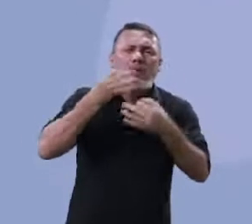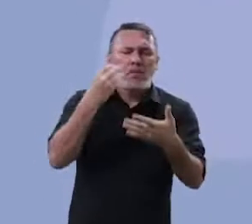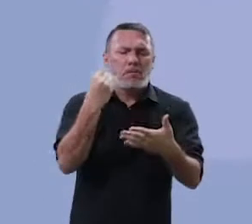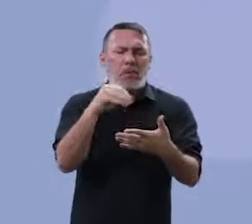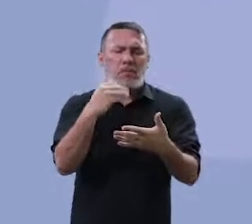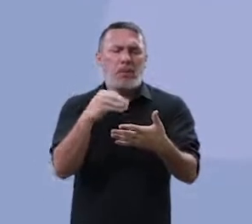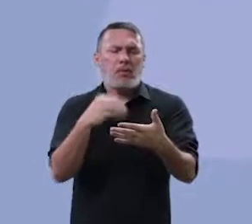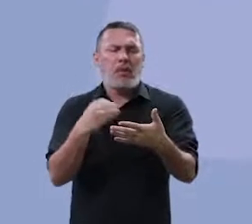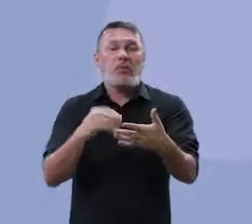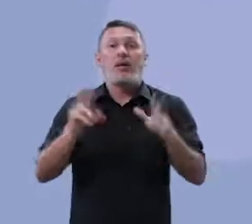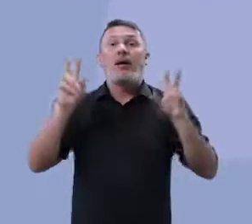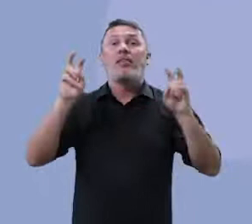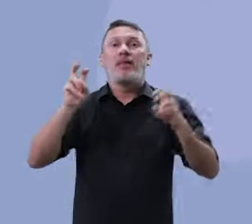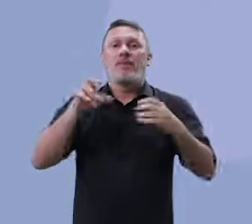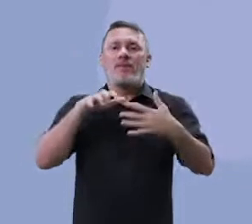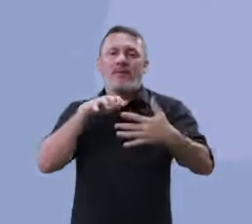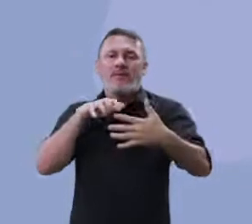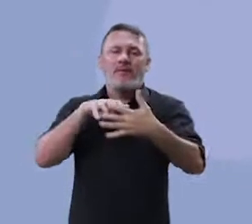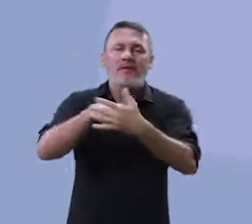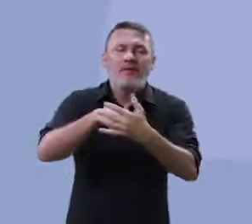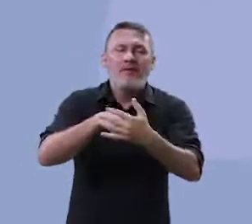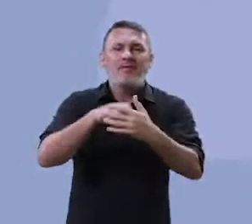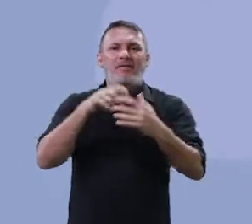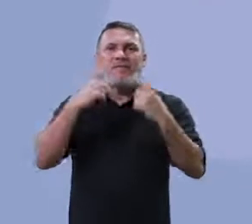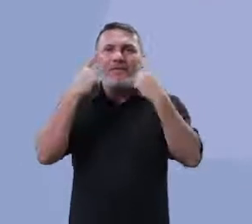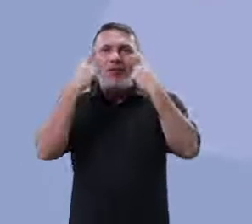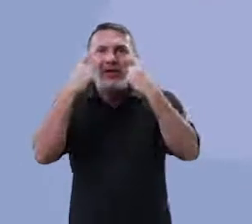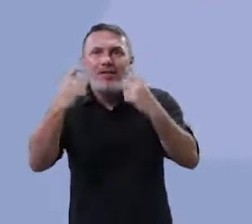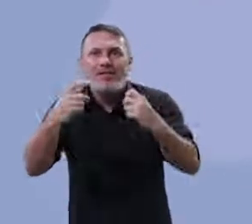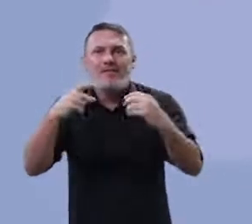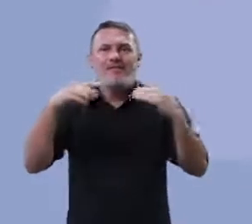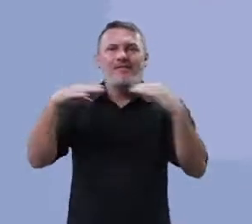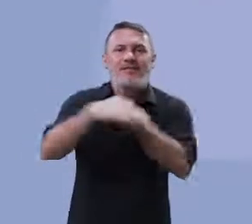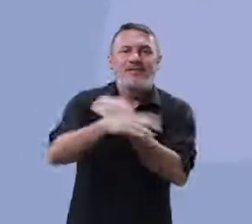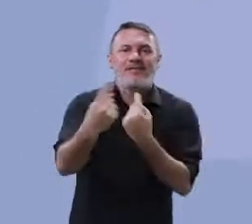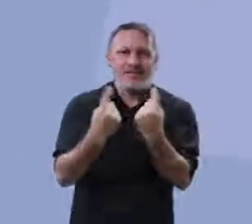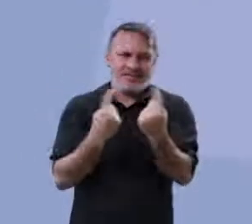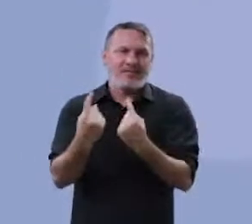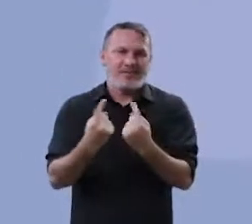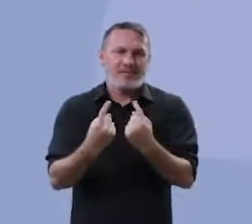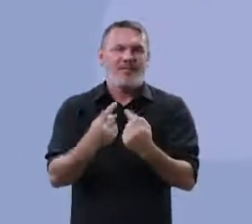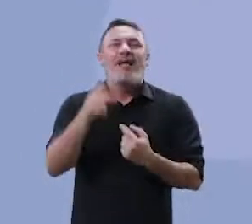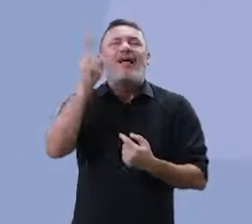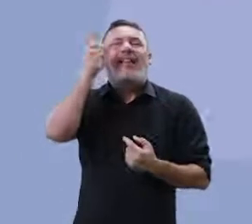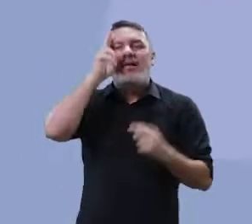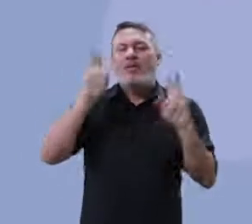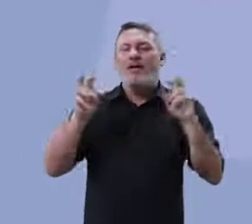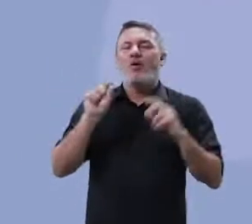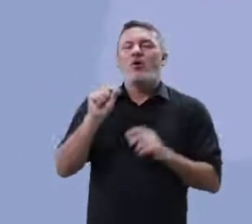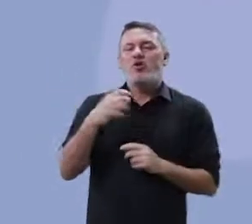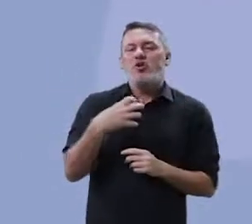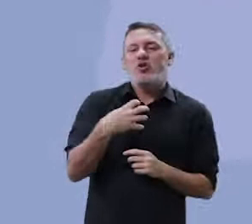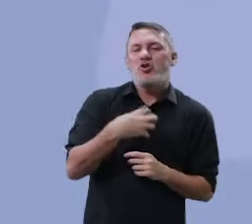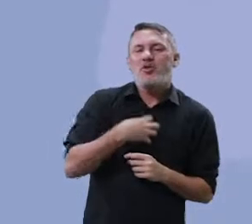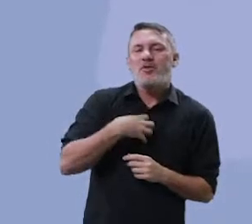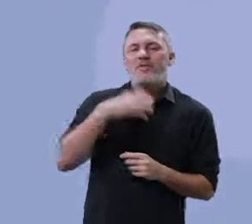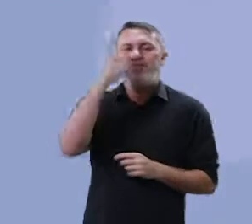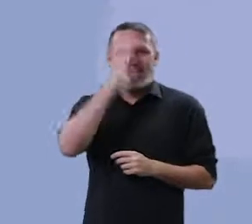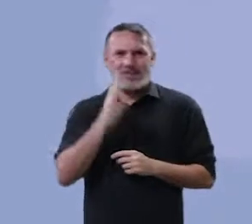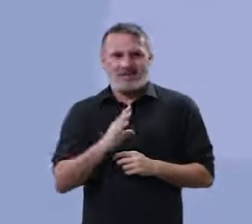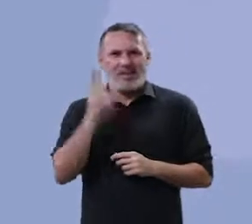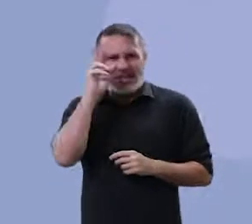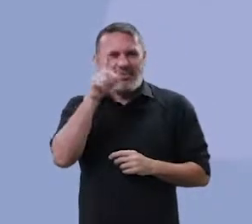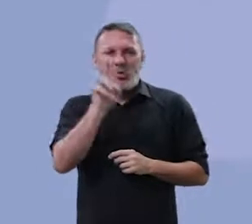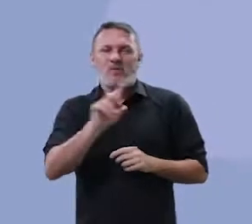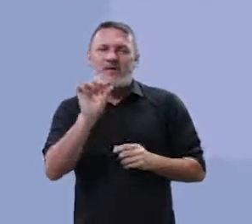que nós podemos utilizar para a violência no trânsito? O jeitinho brasileiro. Lembra aquela